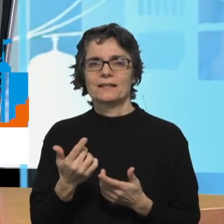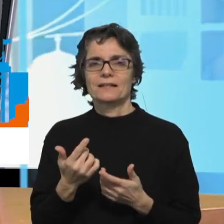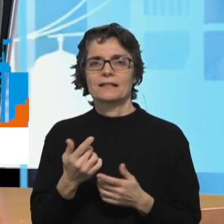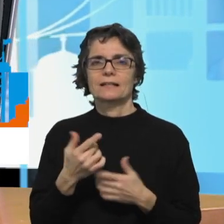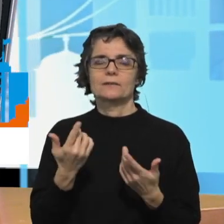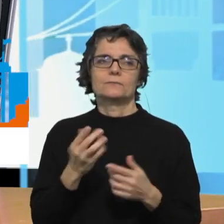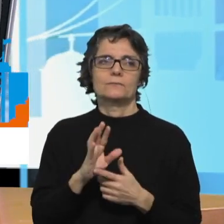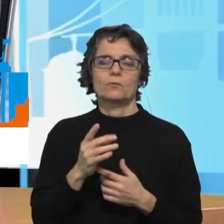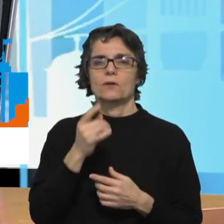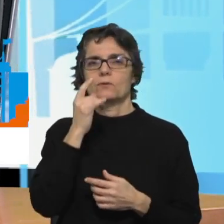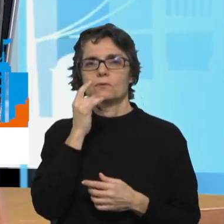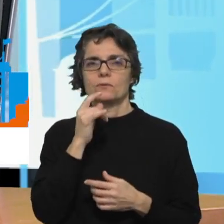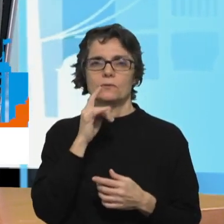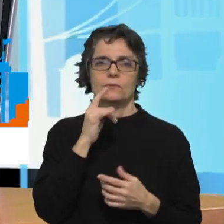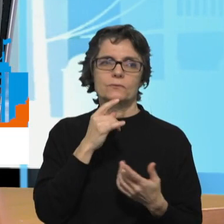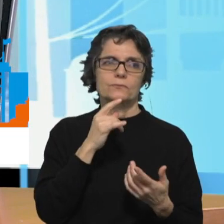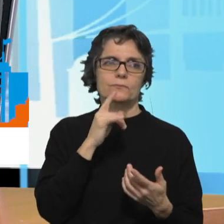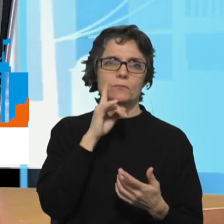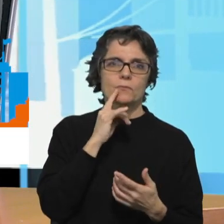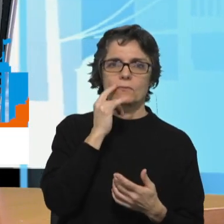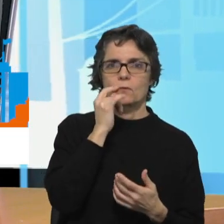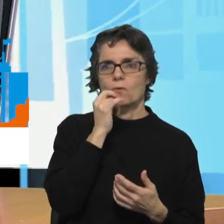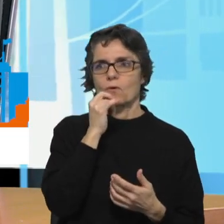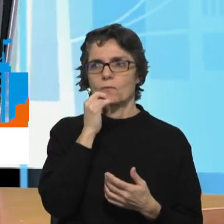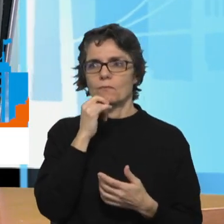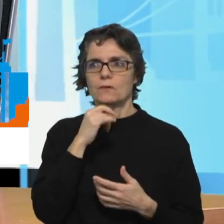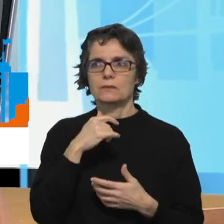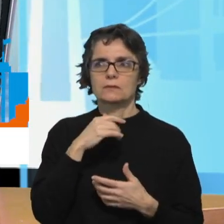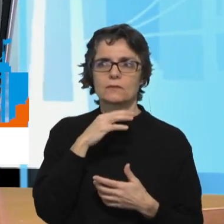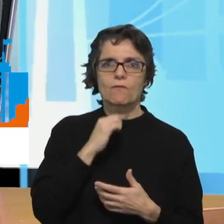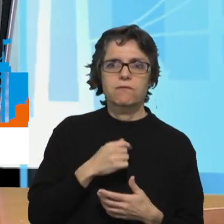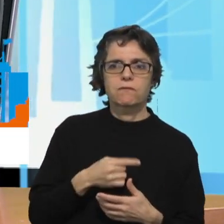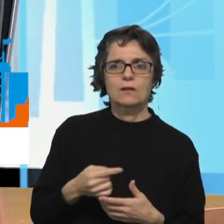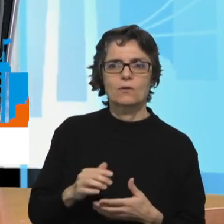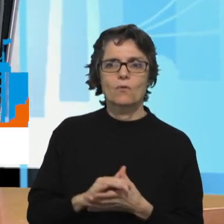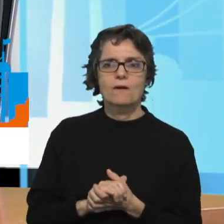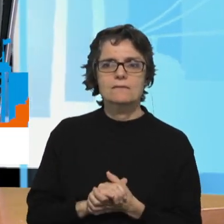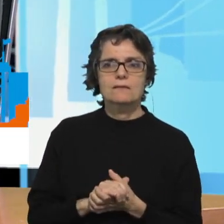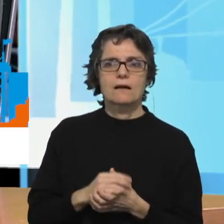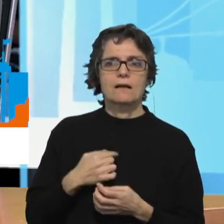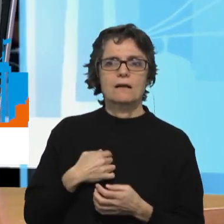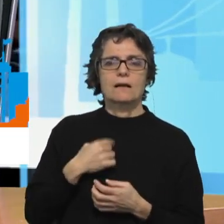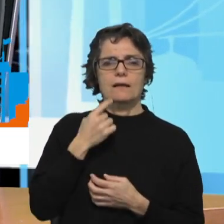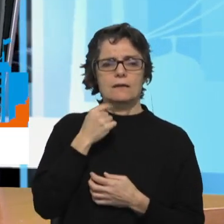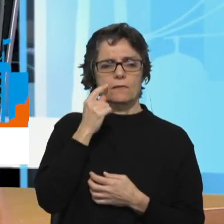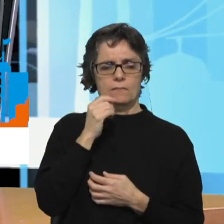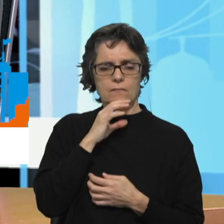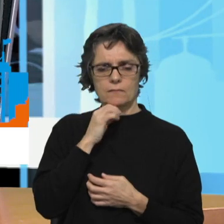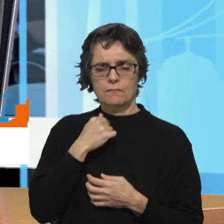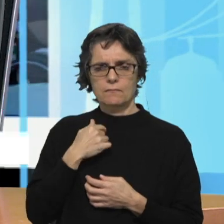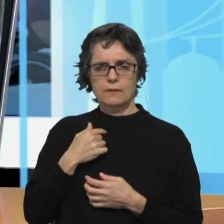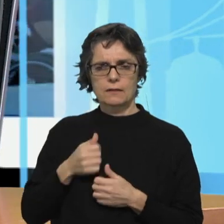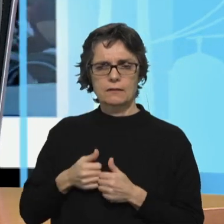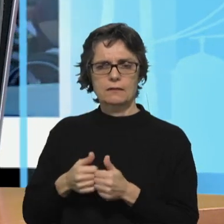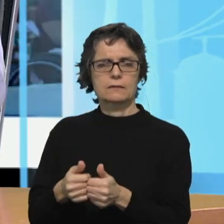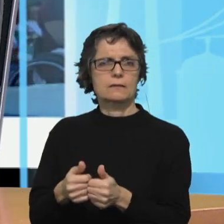à maternidade e se calhar dão-se conta de que, espera lá, a minha fé, o meu caminho de fé enquanto pai e mãe, congelou quando eu tinha